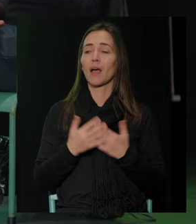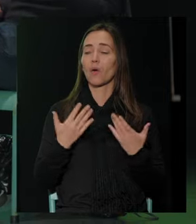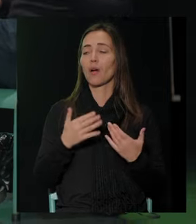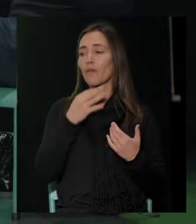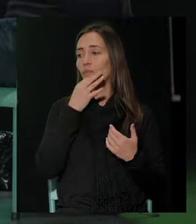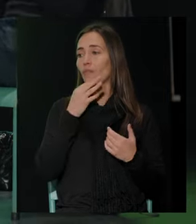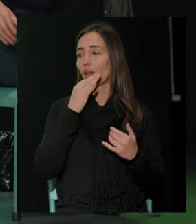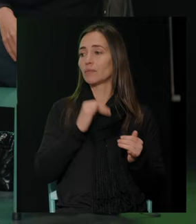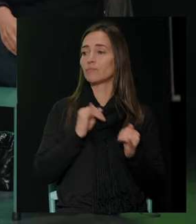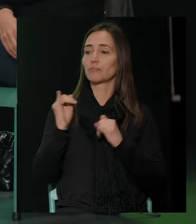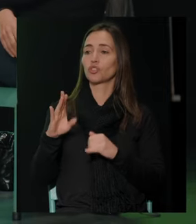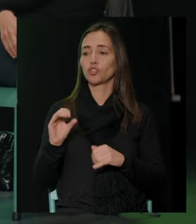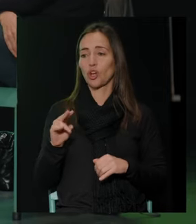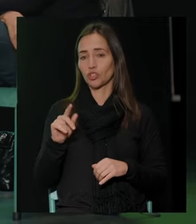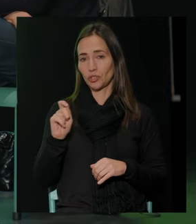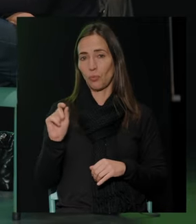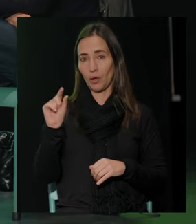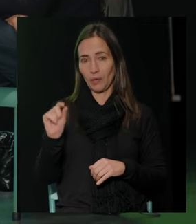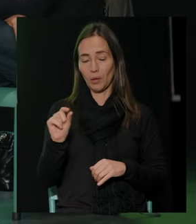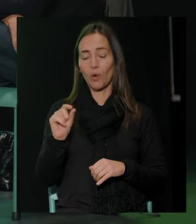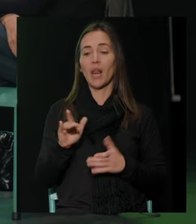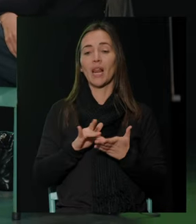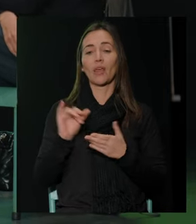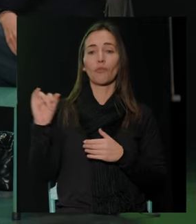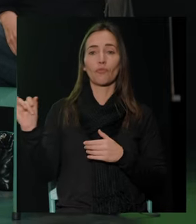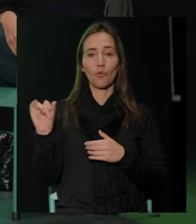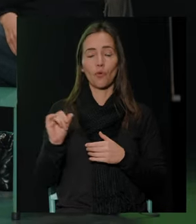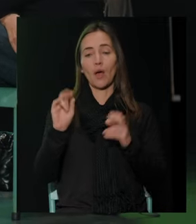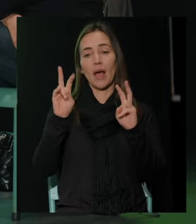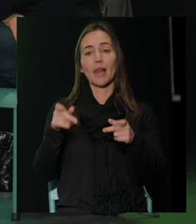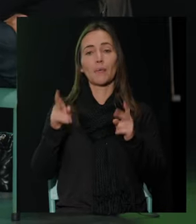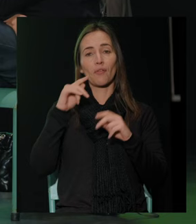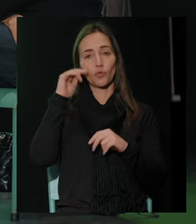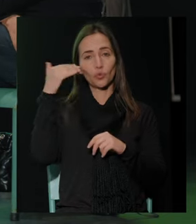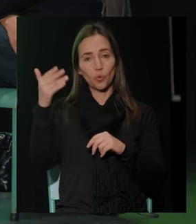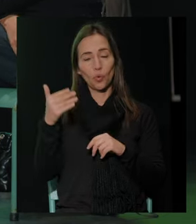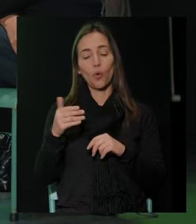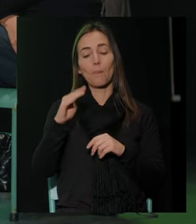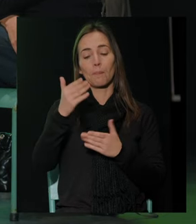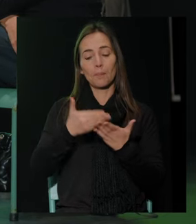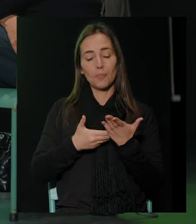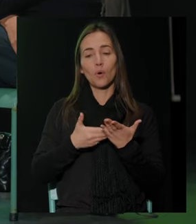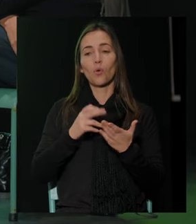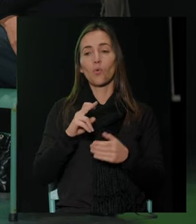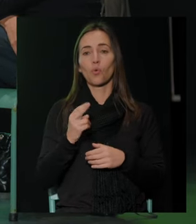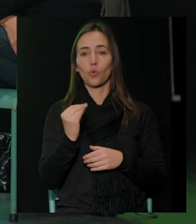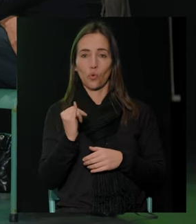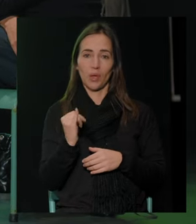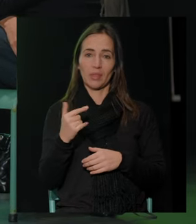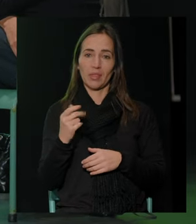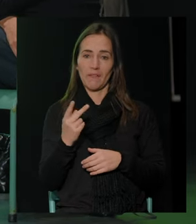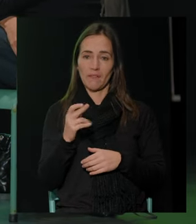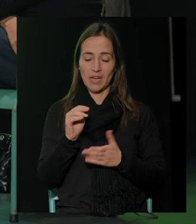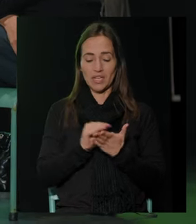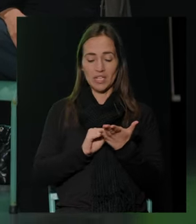todos, mas falaria com o Jorge um bocadinho. No prefácio do teu livro, A Liberdade dos Futuros, o Rui Tavares escreve no prefácio que para os